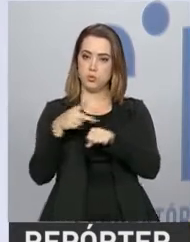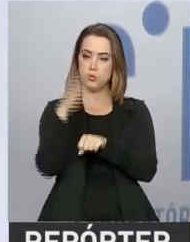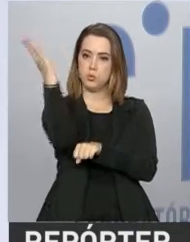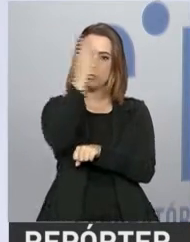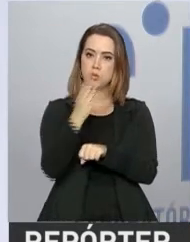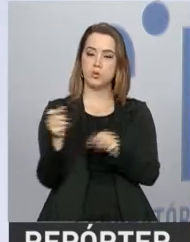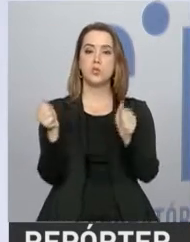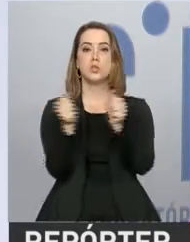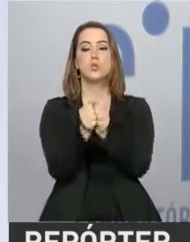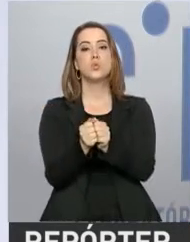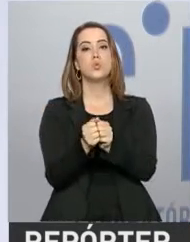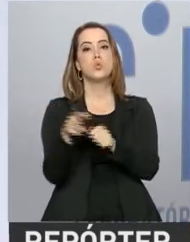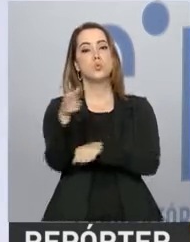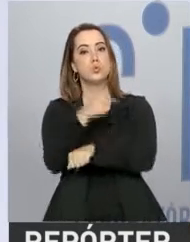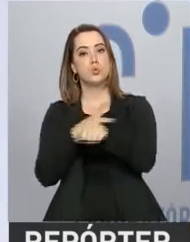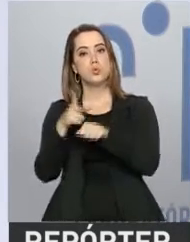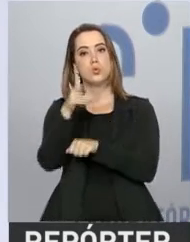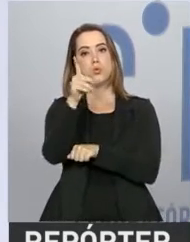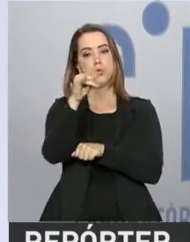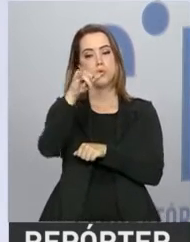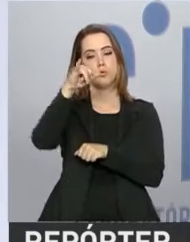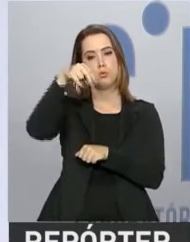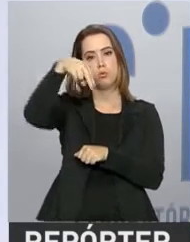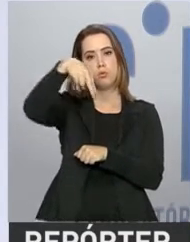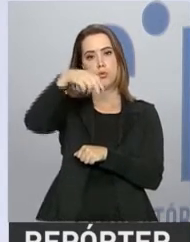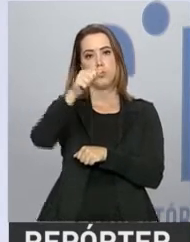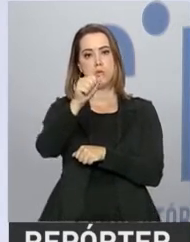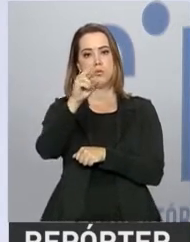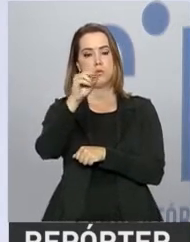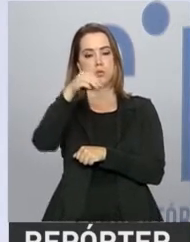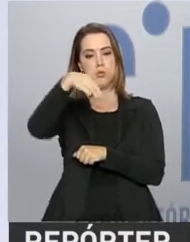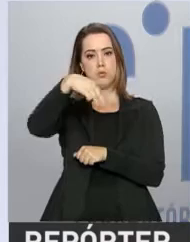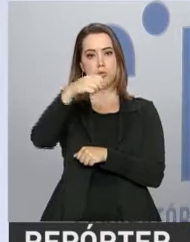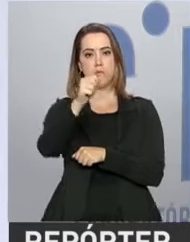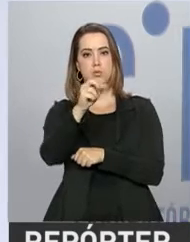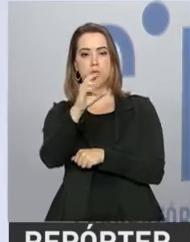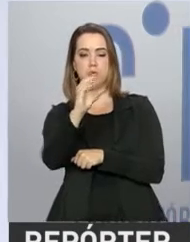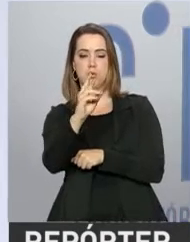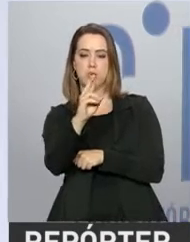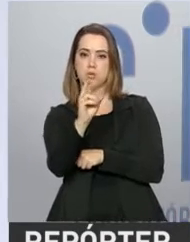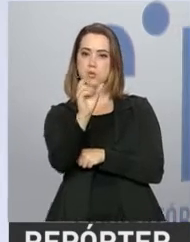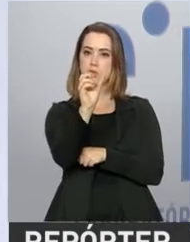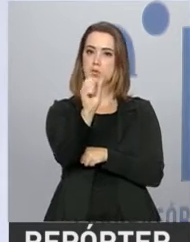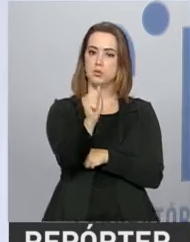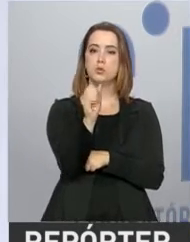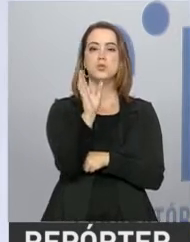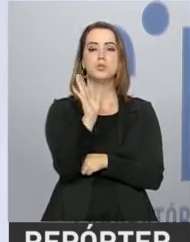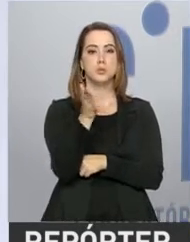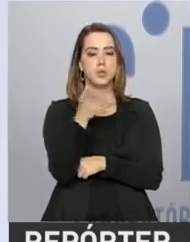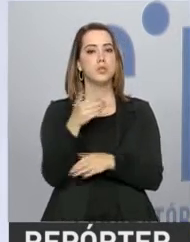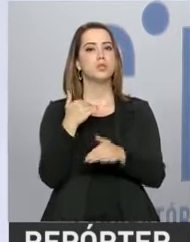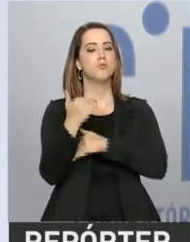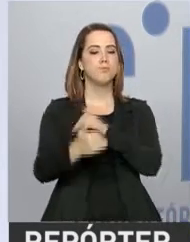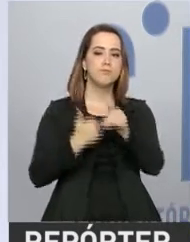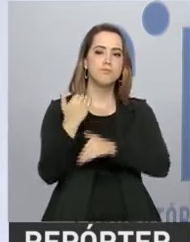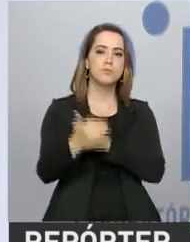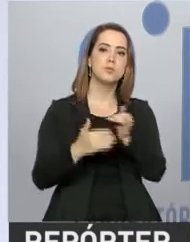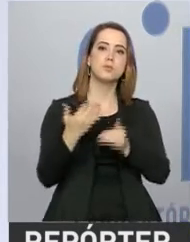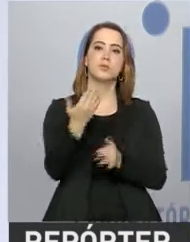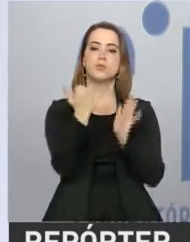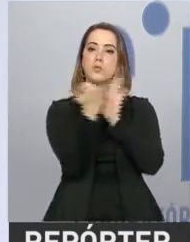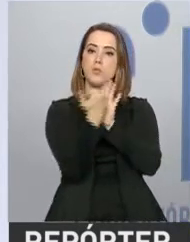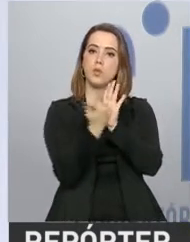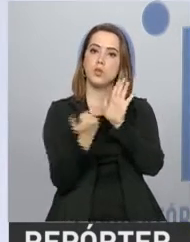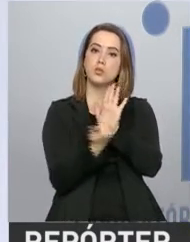da Dinamarca. O Laboratório Nacional é inspirado no modelo dinamarquês, que desde 2002 desenvolve